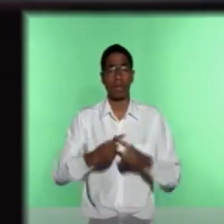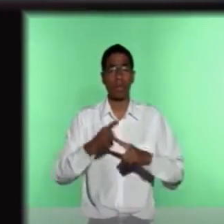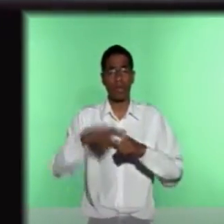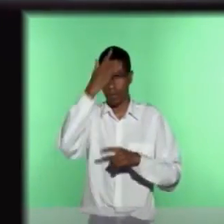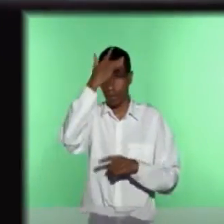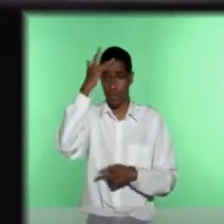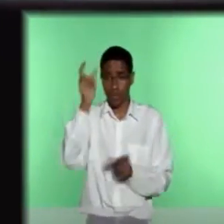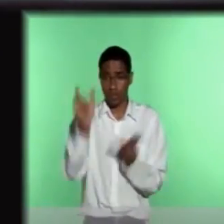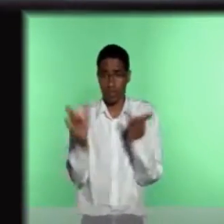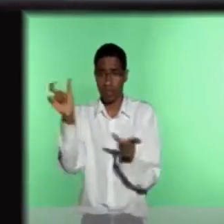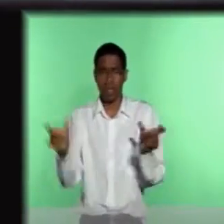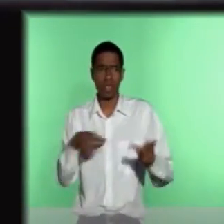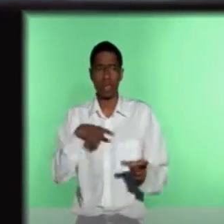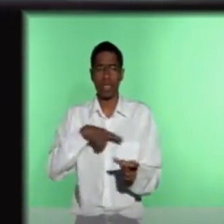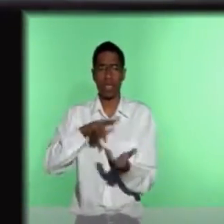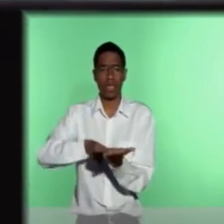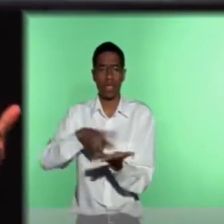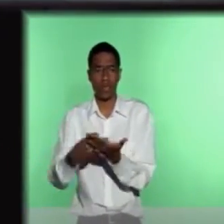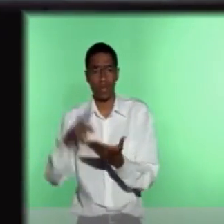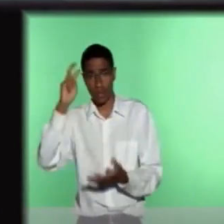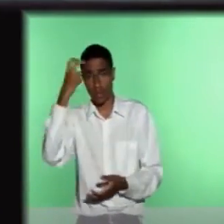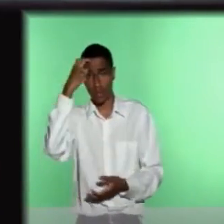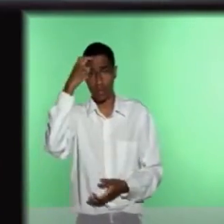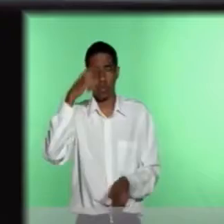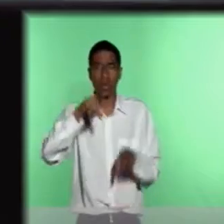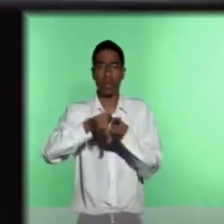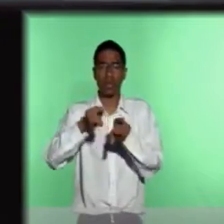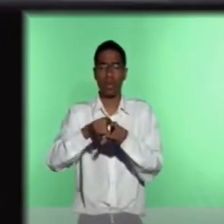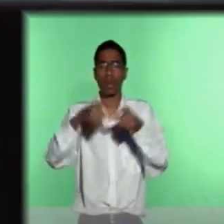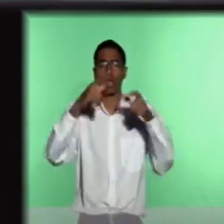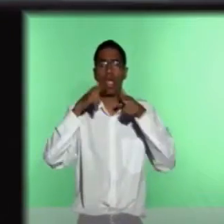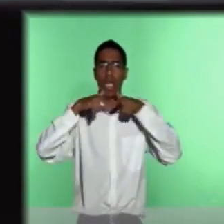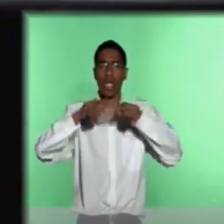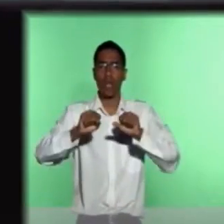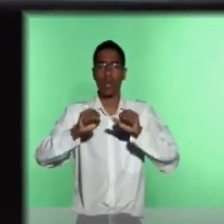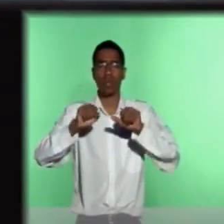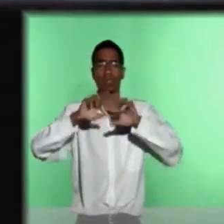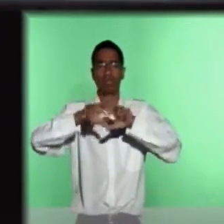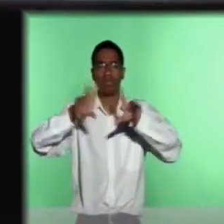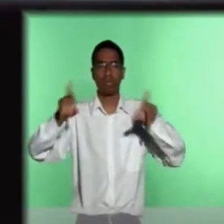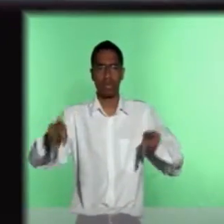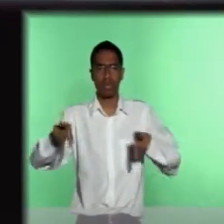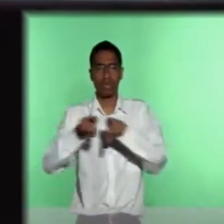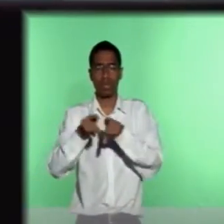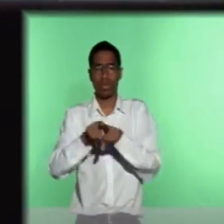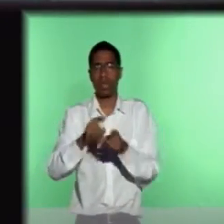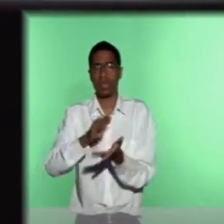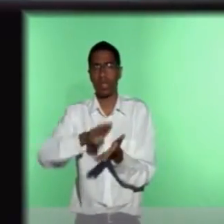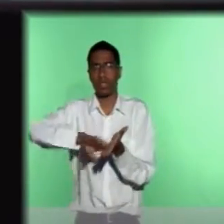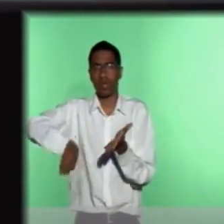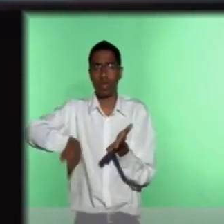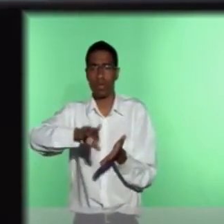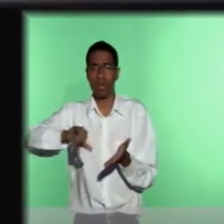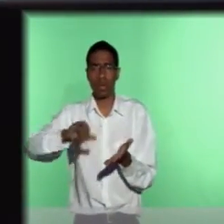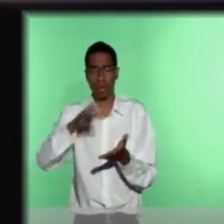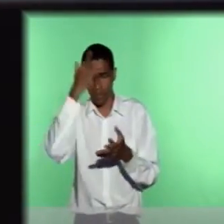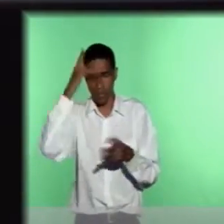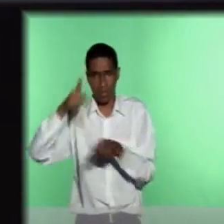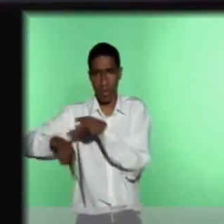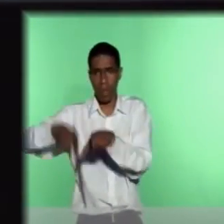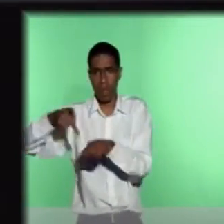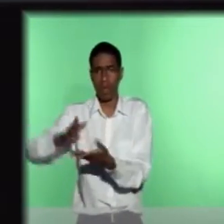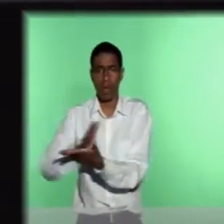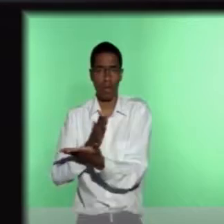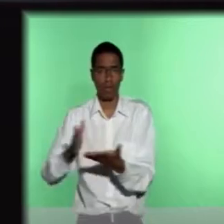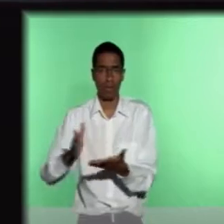elas têm tradições culturais, tradições regionais diferentes e buscam excluir algumas populações. Então, por exemplo,